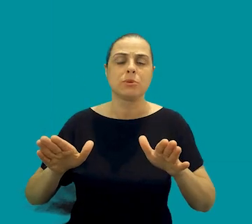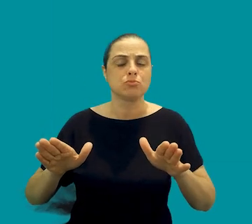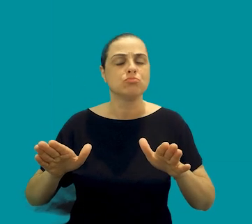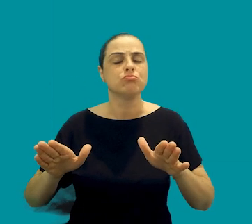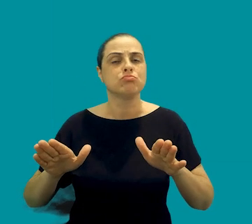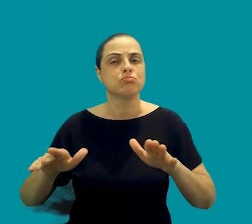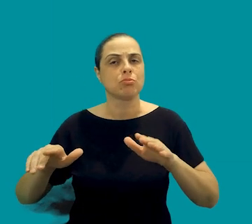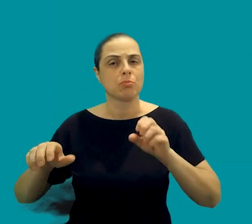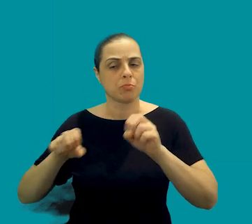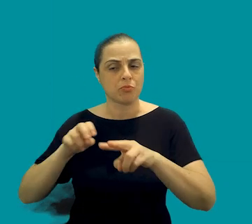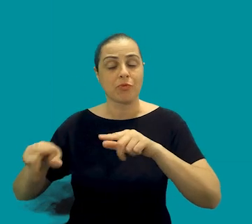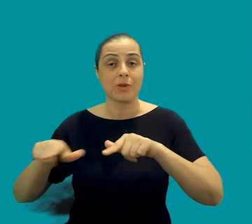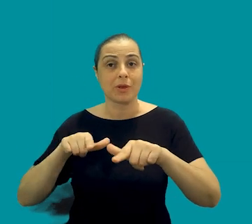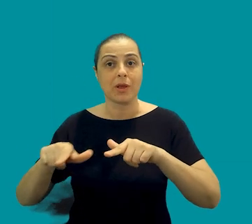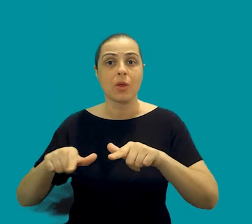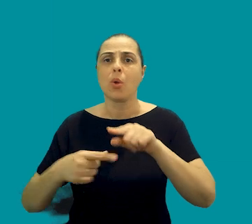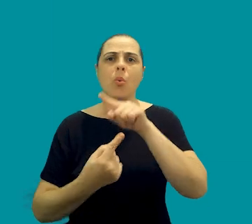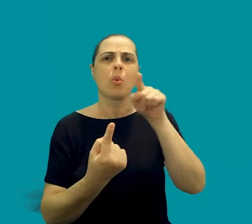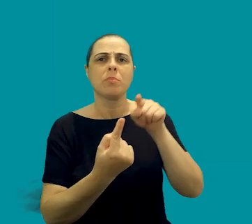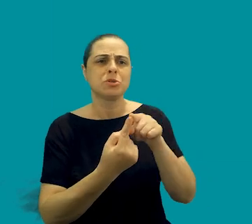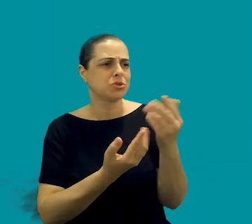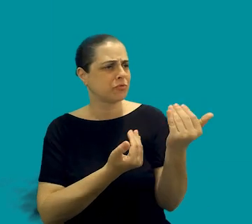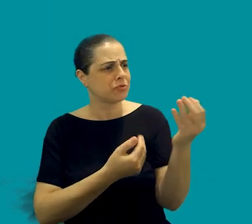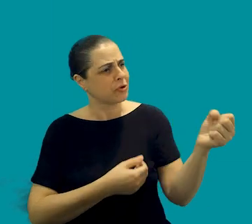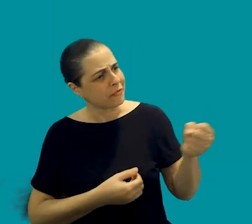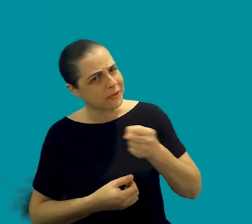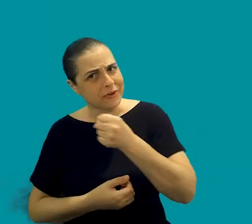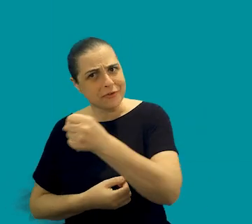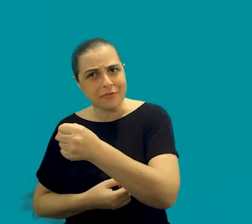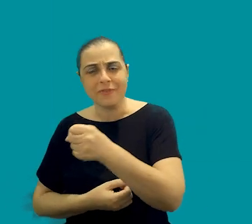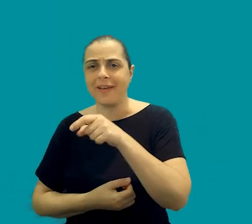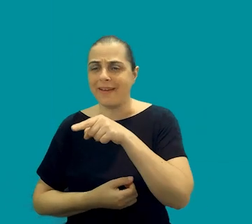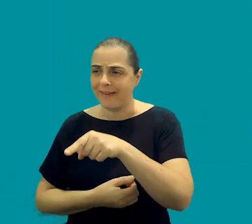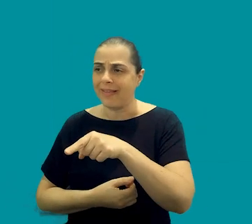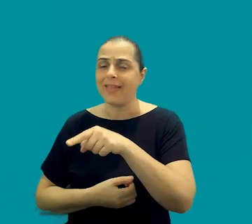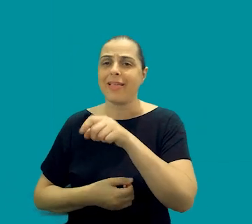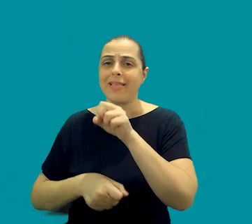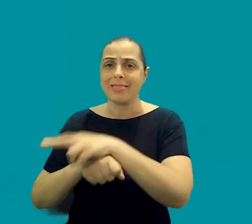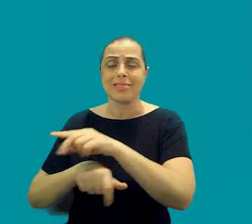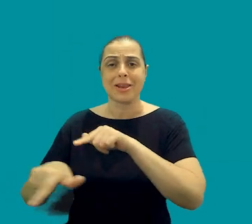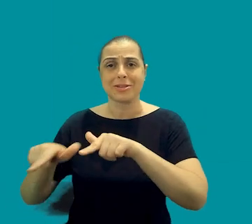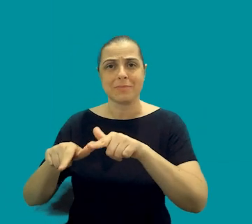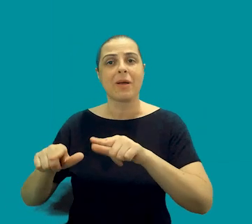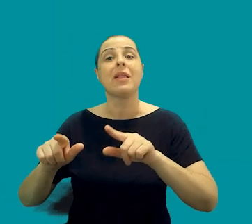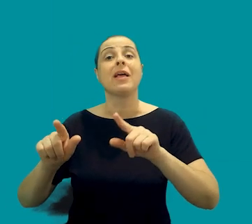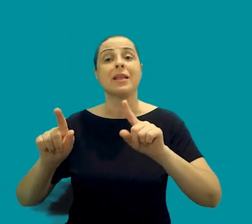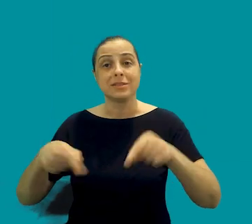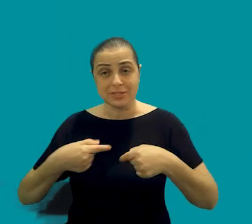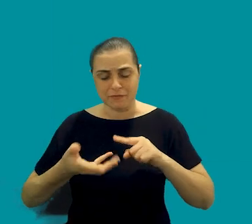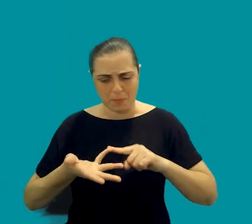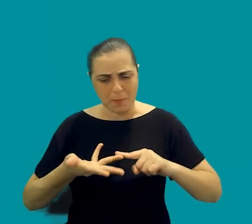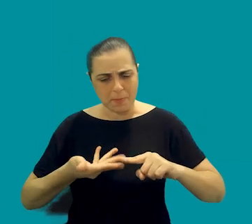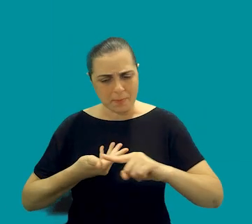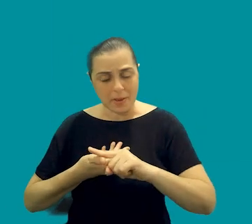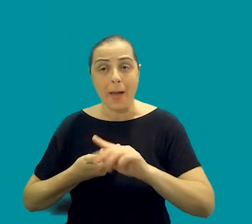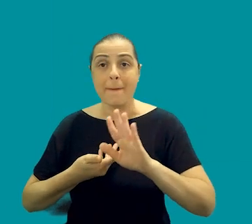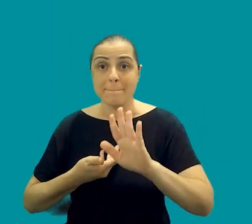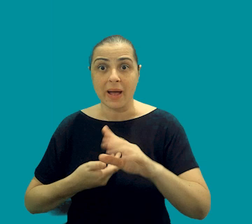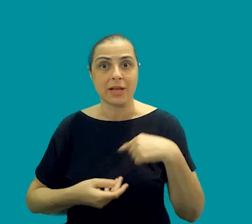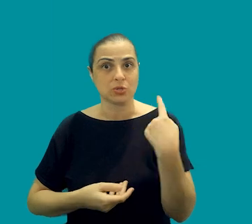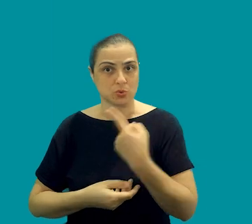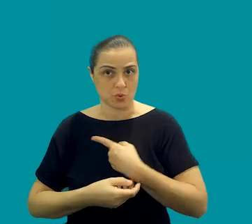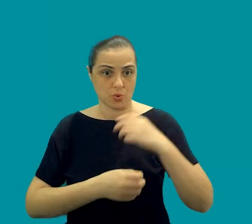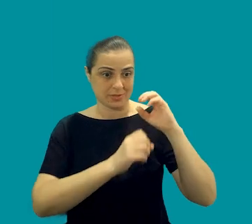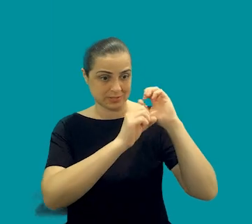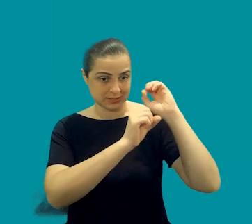novo, a perspectiva é apoiar esse jovem no mercado de trabalho. Para isso a gente entende os desafios, a partir desses desafios a gente elabora